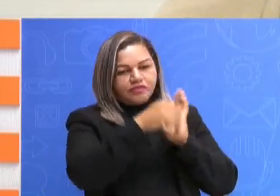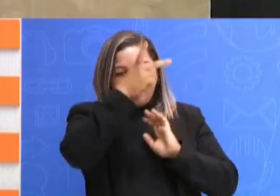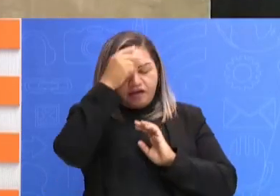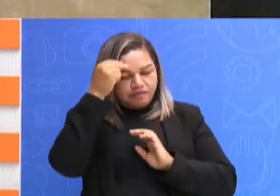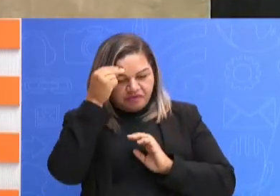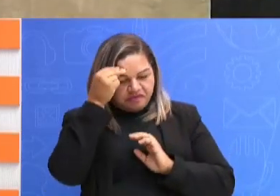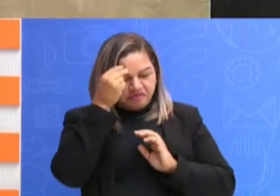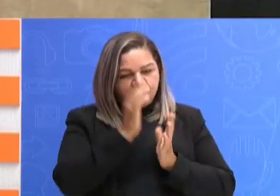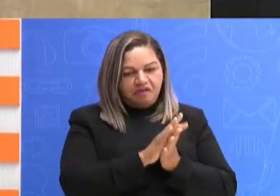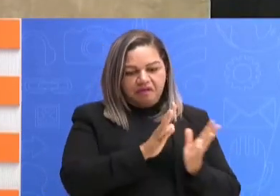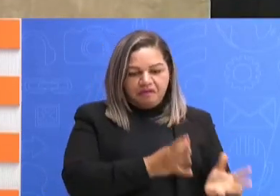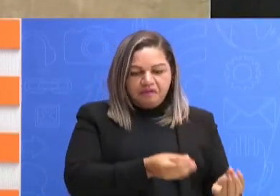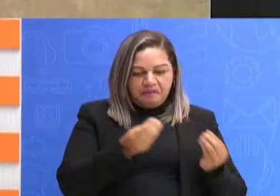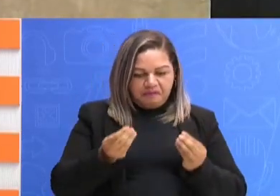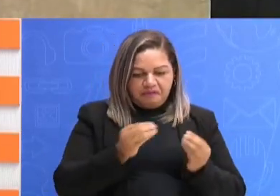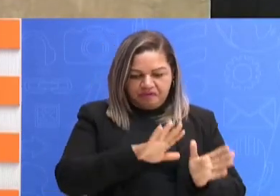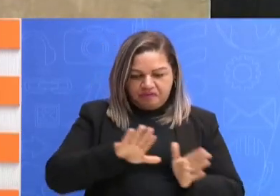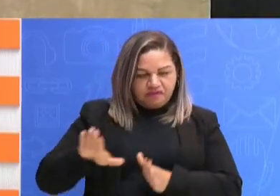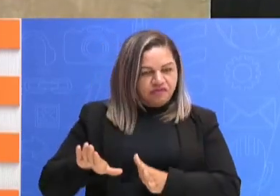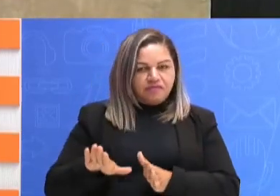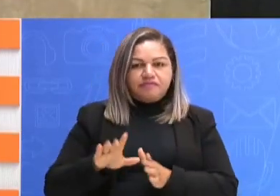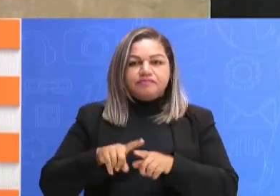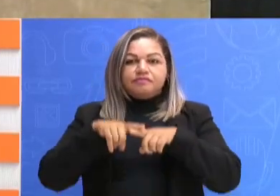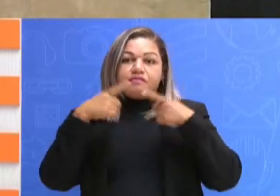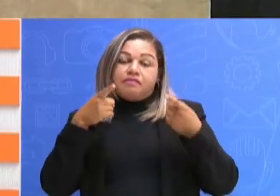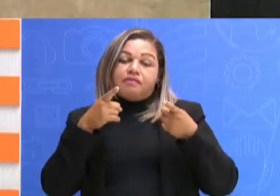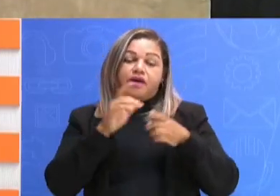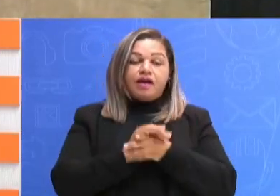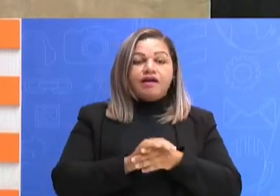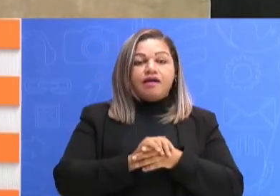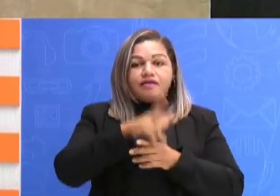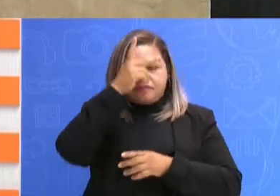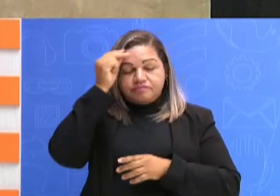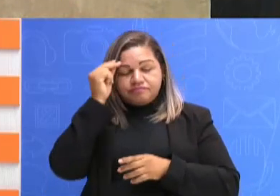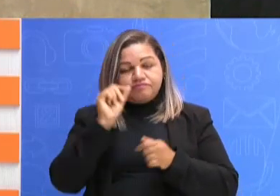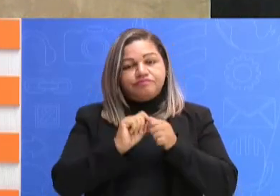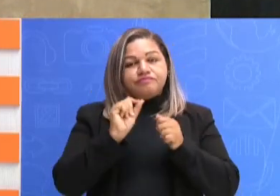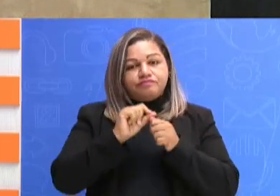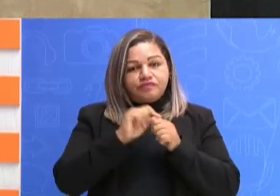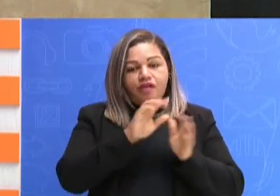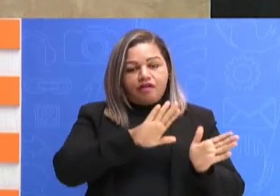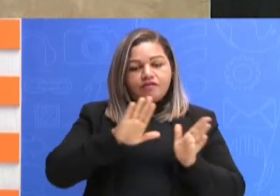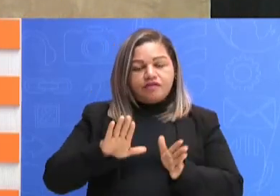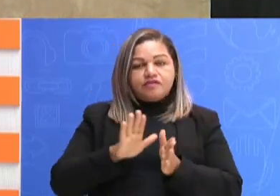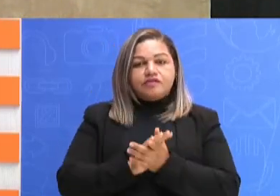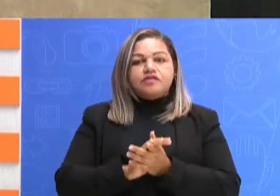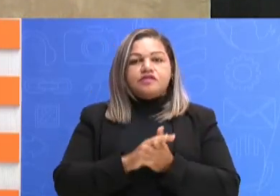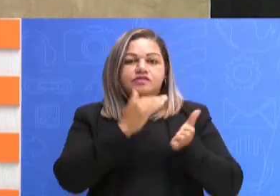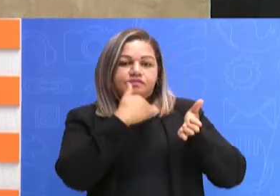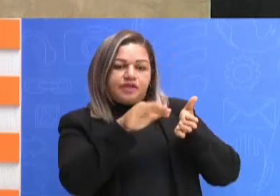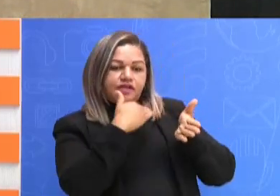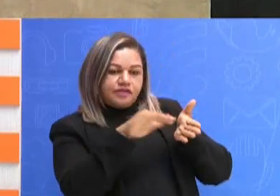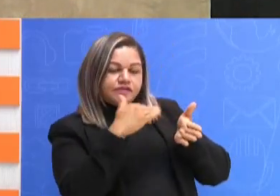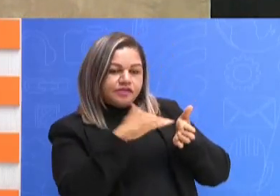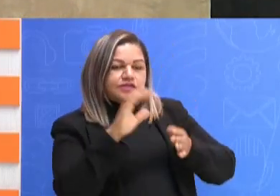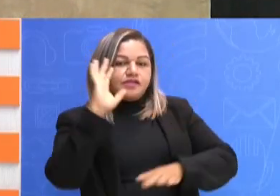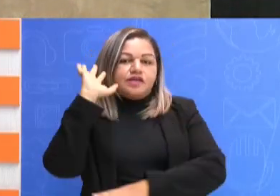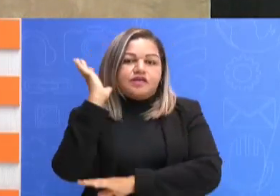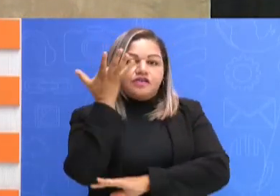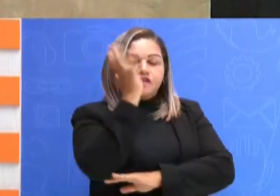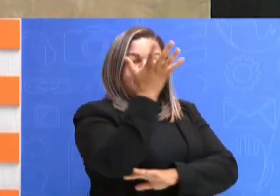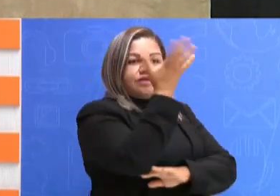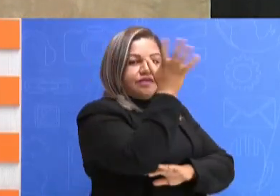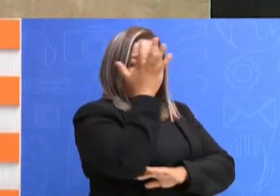a recolher resto de entulho de obra. Mas vocês estão fazendo. E a nossa Blitz Urbana será comandada pela Secretaria de Meio Ambiente, através do